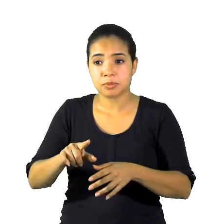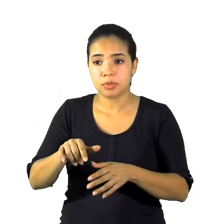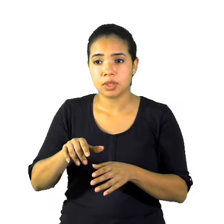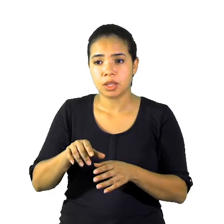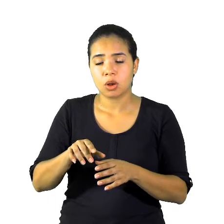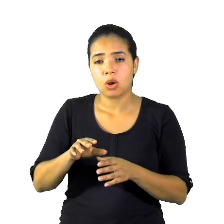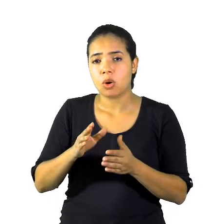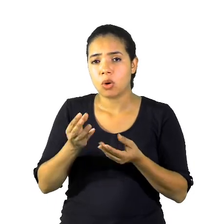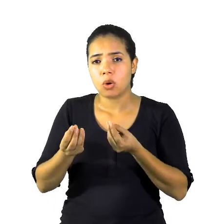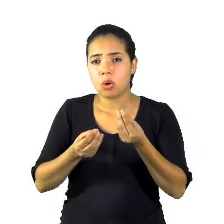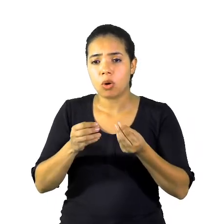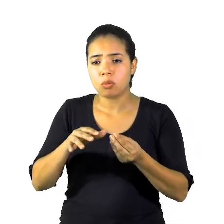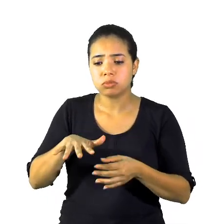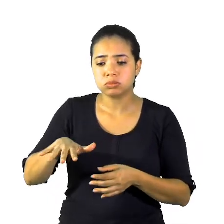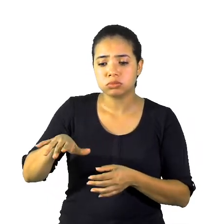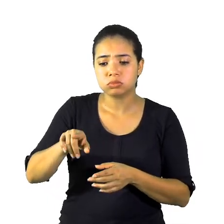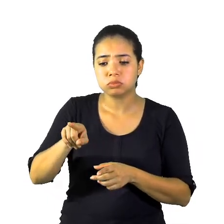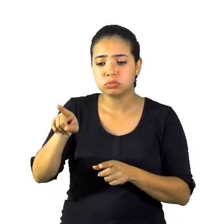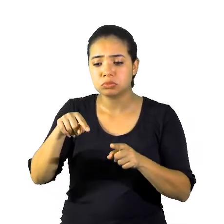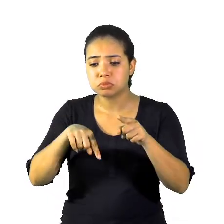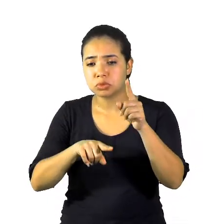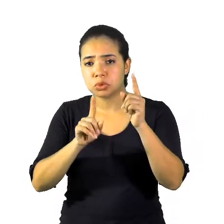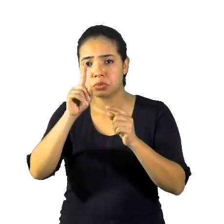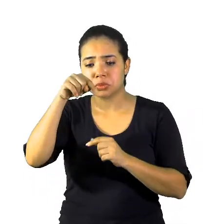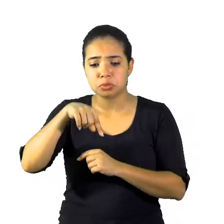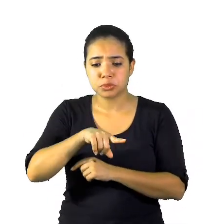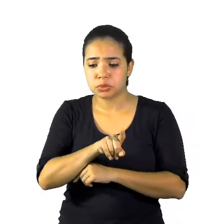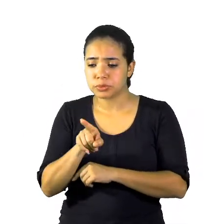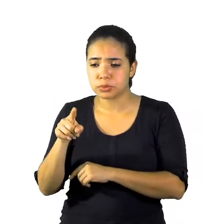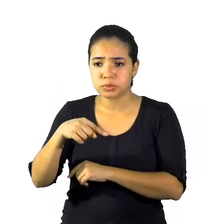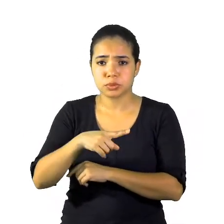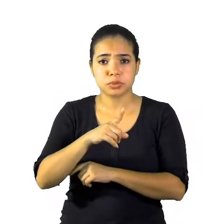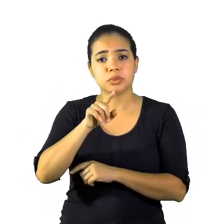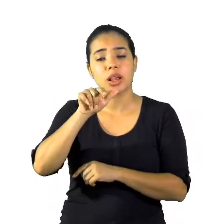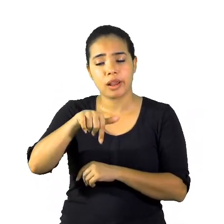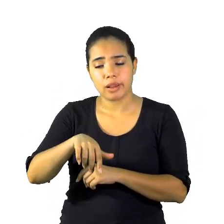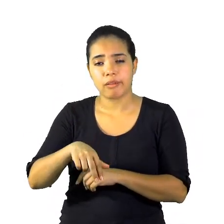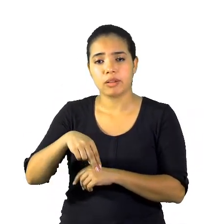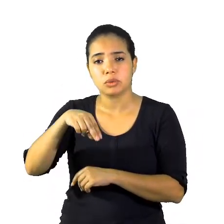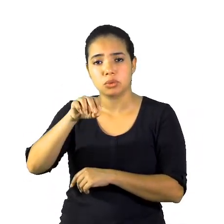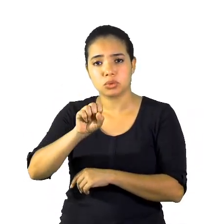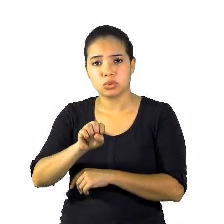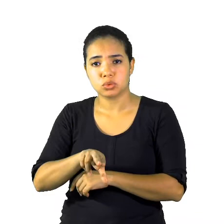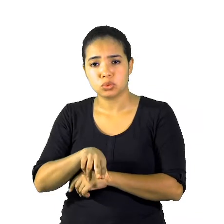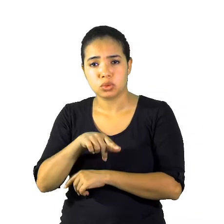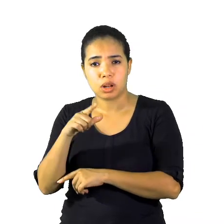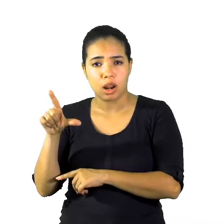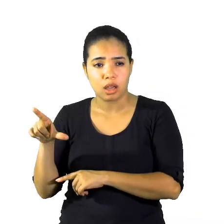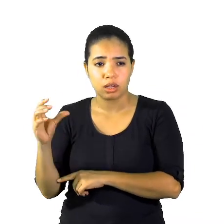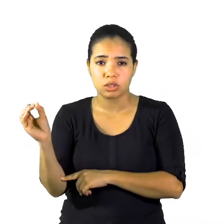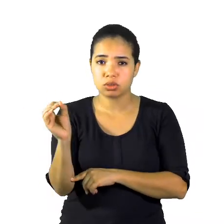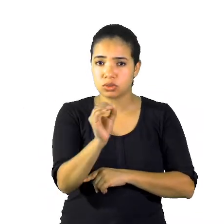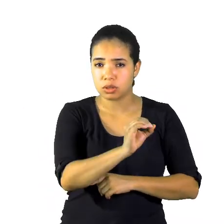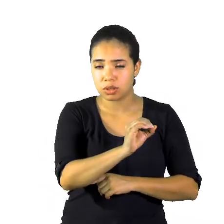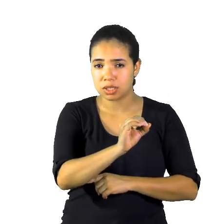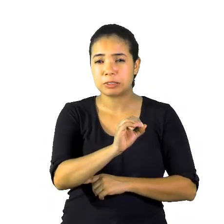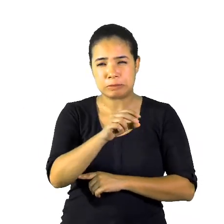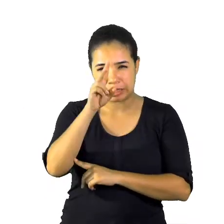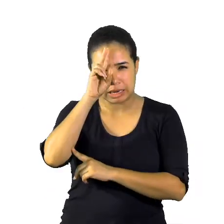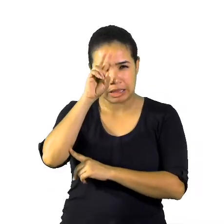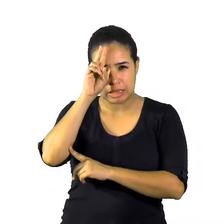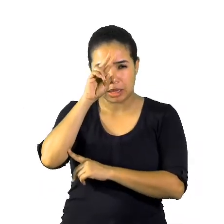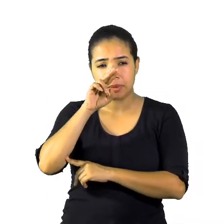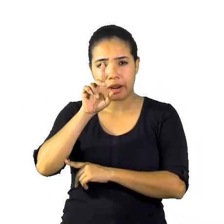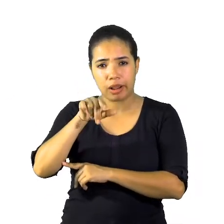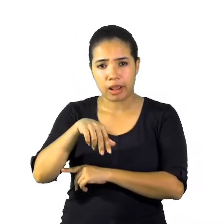a determinação de ao menos um dos pontos cardeais. Lembra? Norte, sul, leste, oeste são os